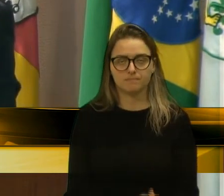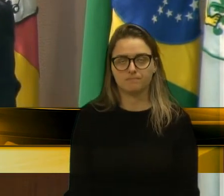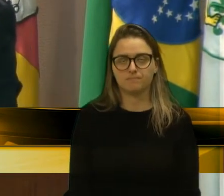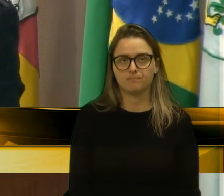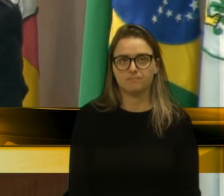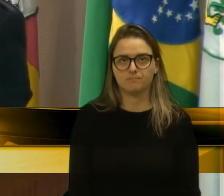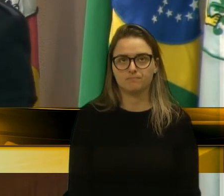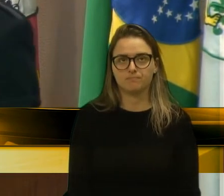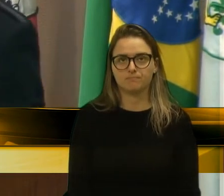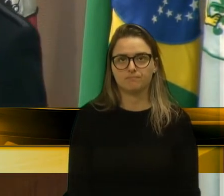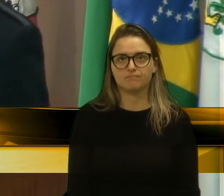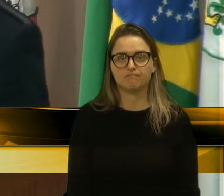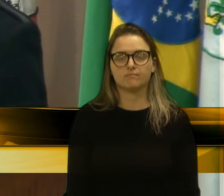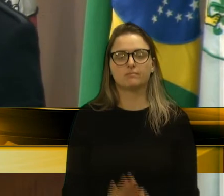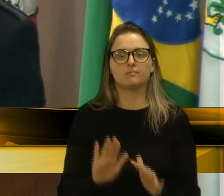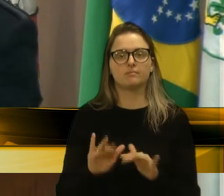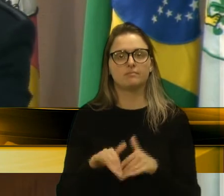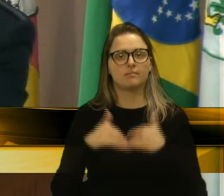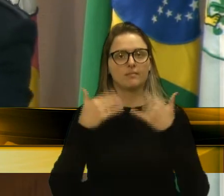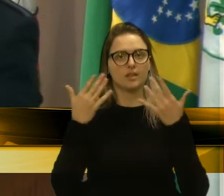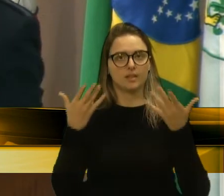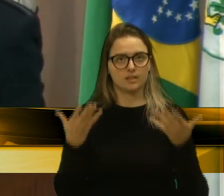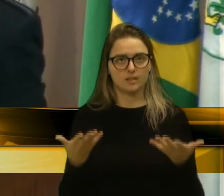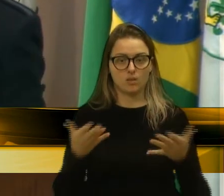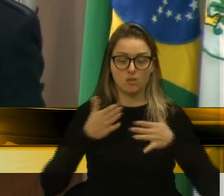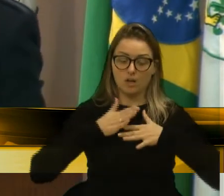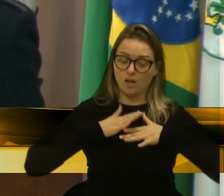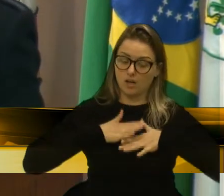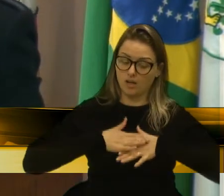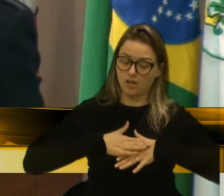nadar. Né? Então, calma, vereadores.